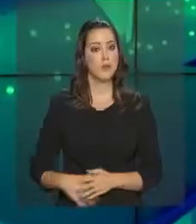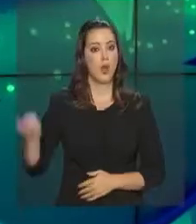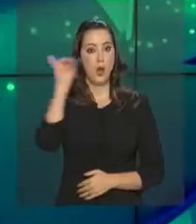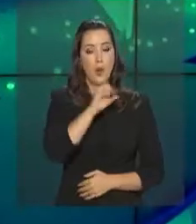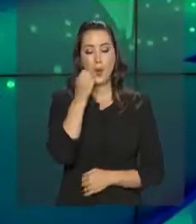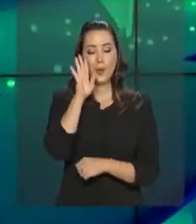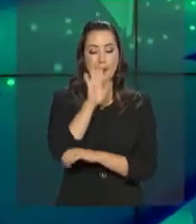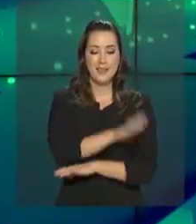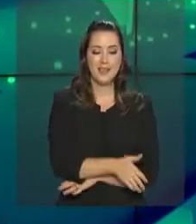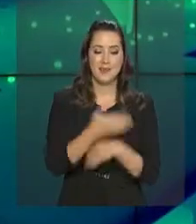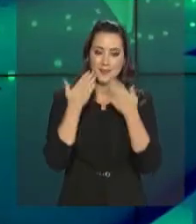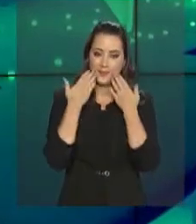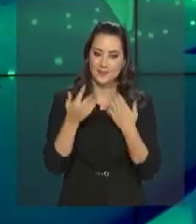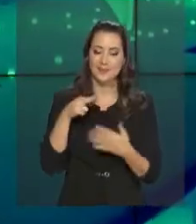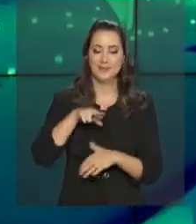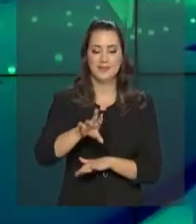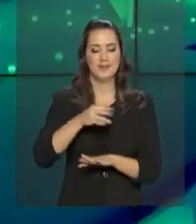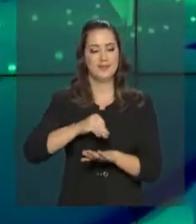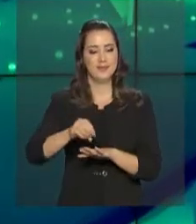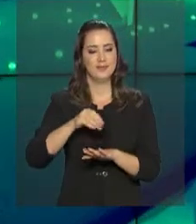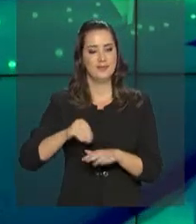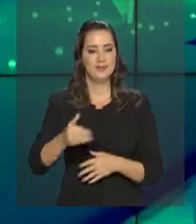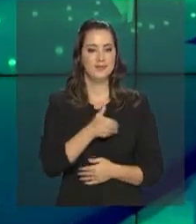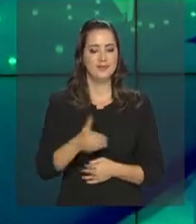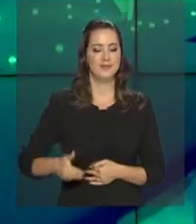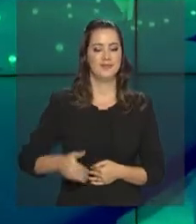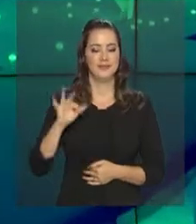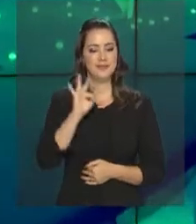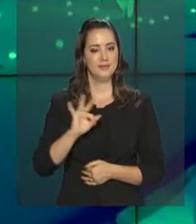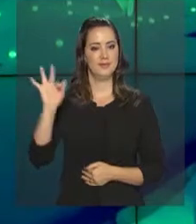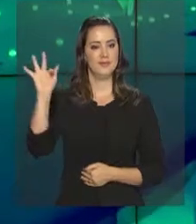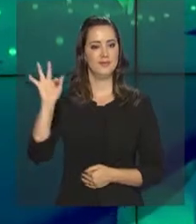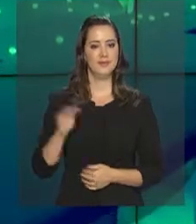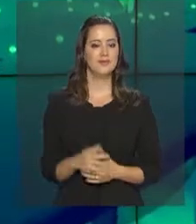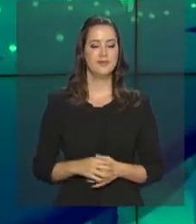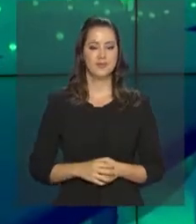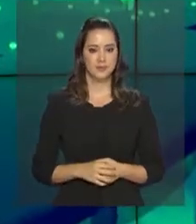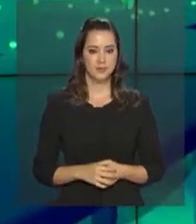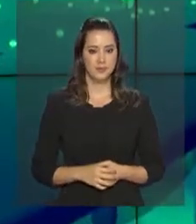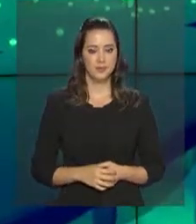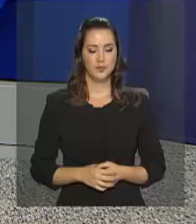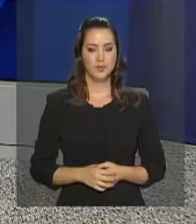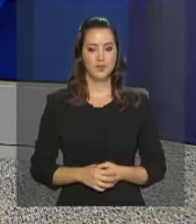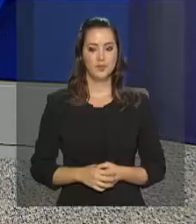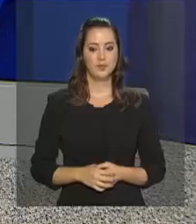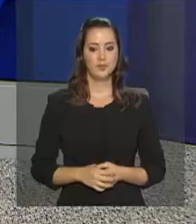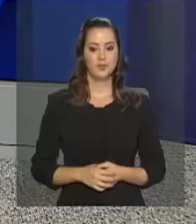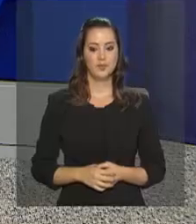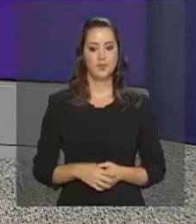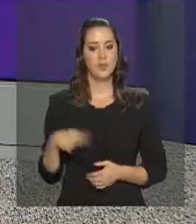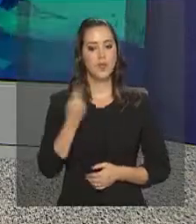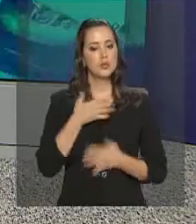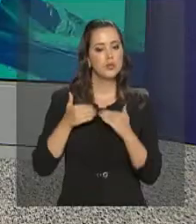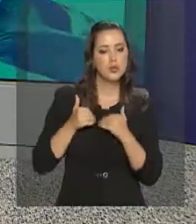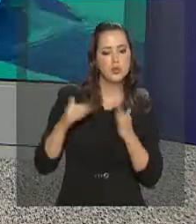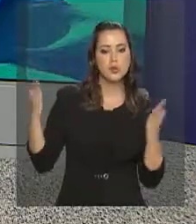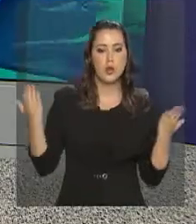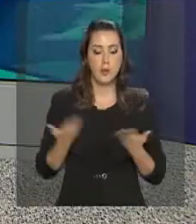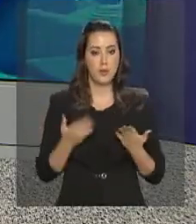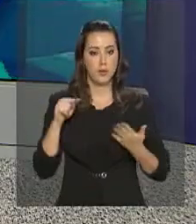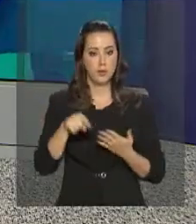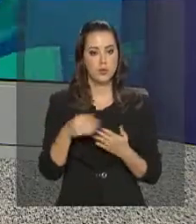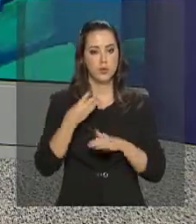Olá, boa tarde. No ar mais uma edição do Repórter NBR com as notícias do governo federal. A gente abre essa edição